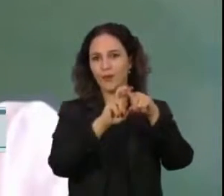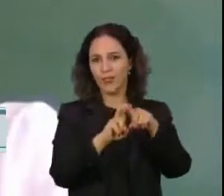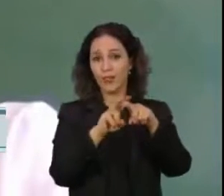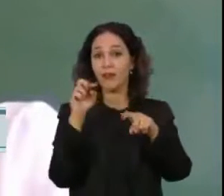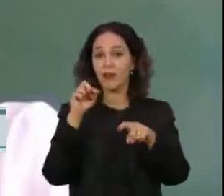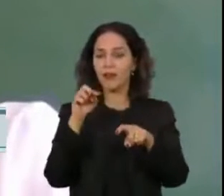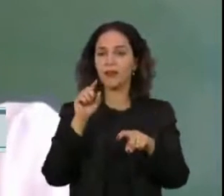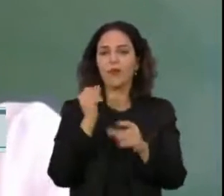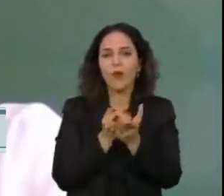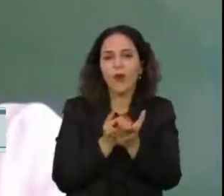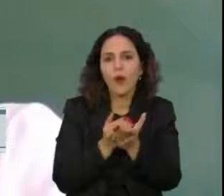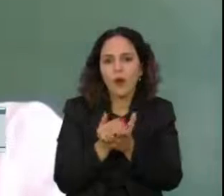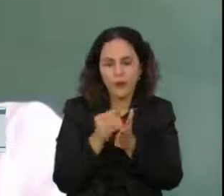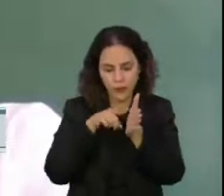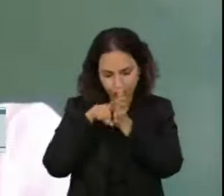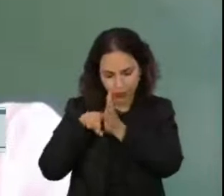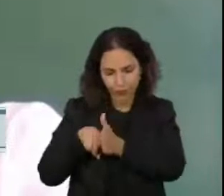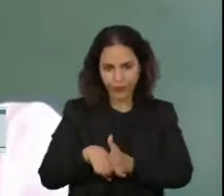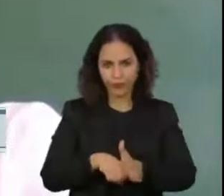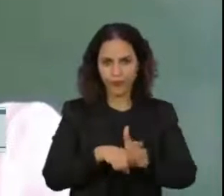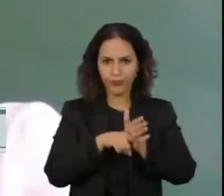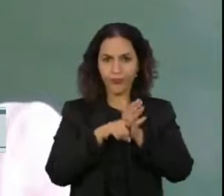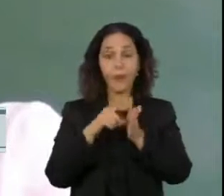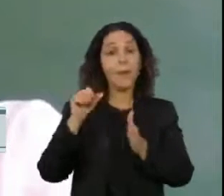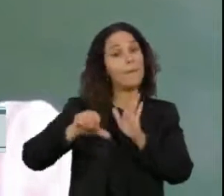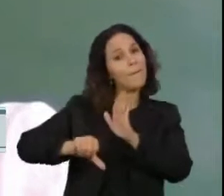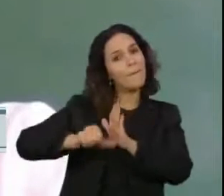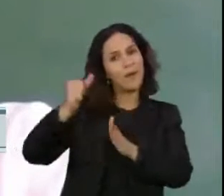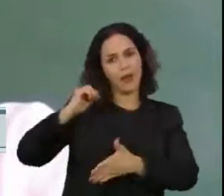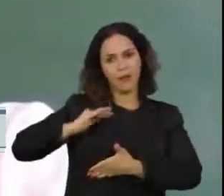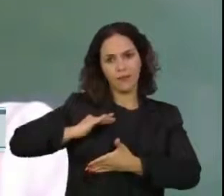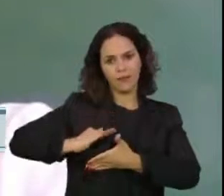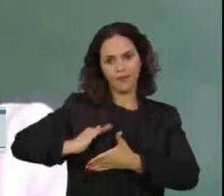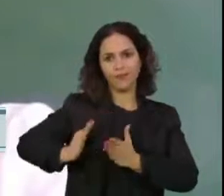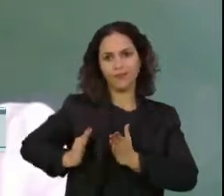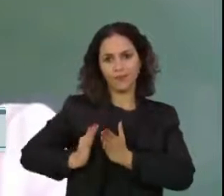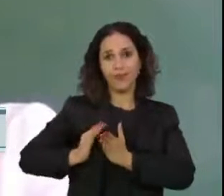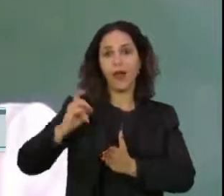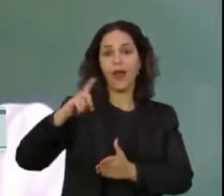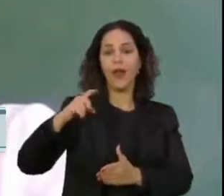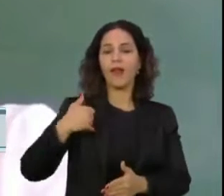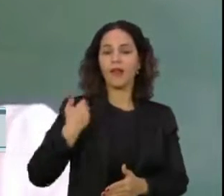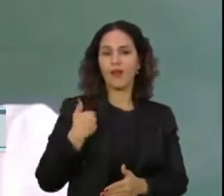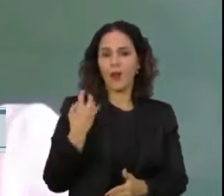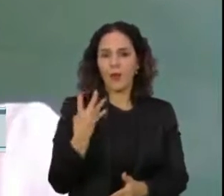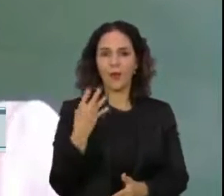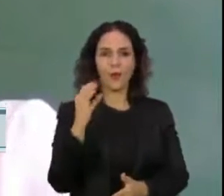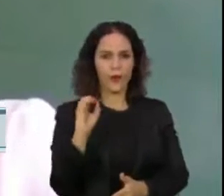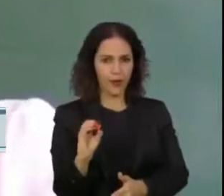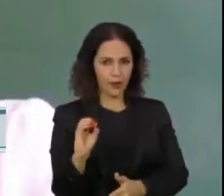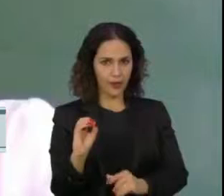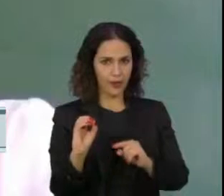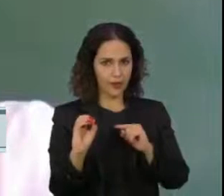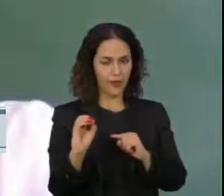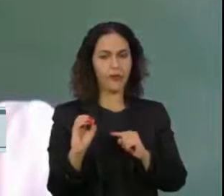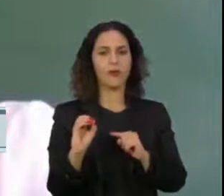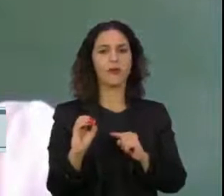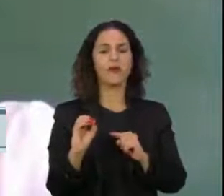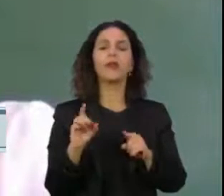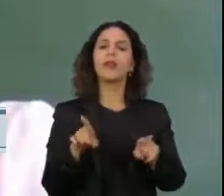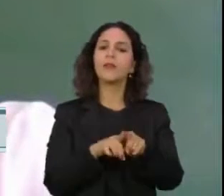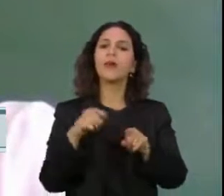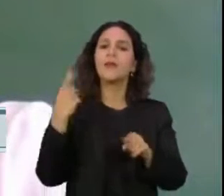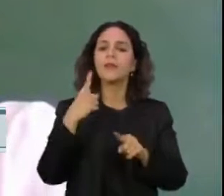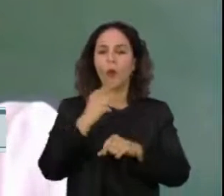o início do rastreamento, ou seja, a primeira mamografia deve ser feita aos 40 anos de idade e deve ser